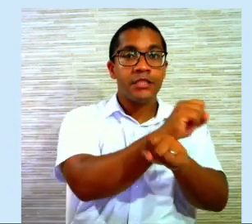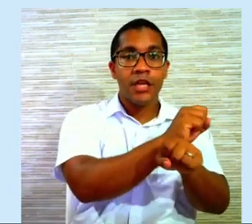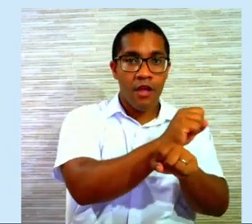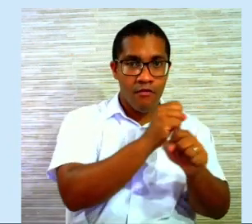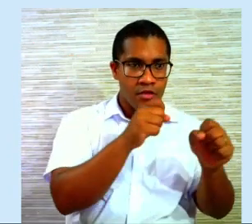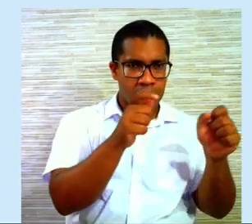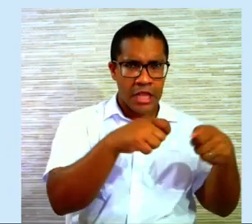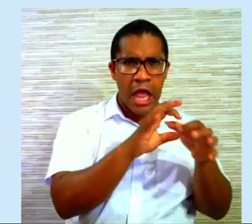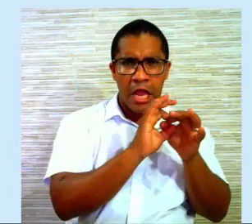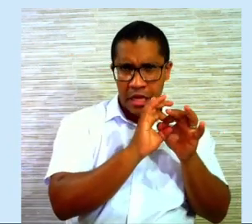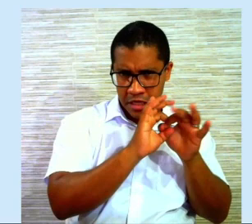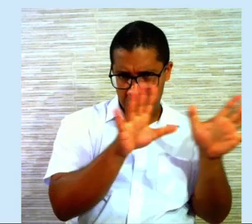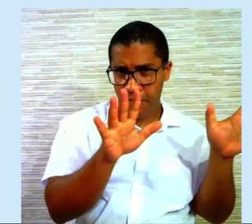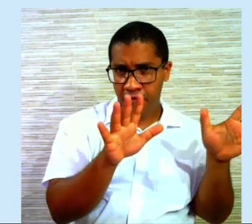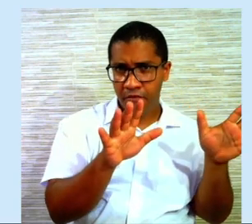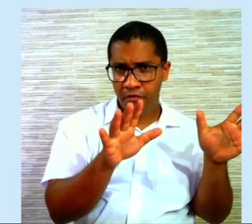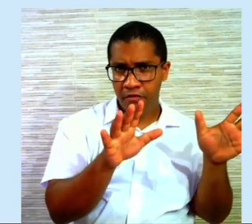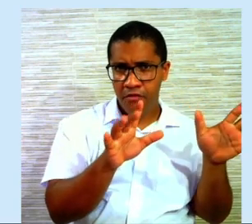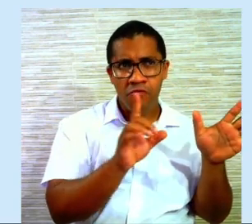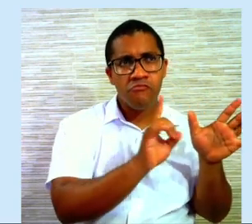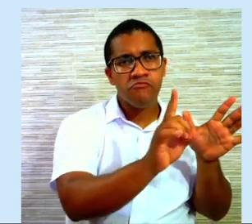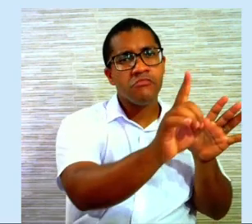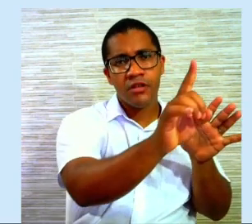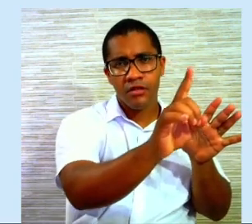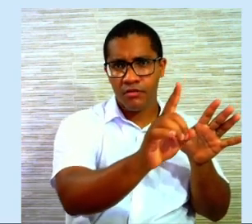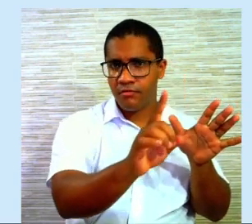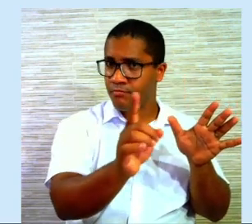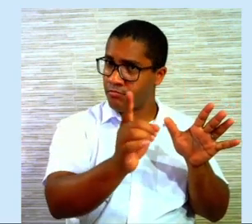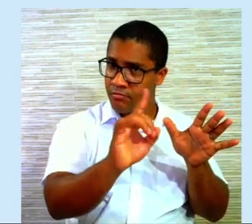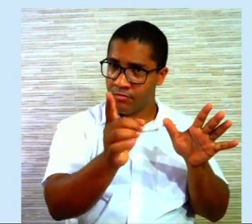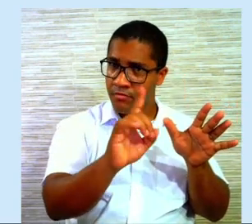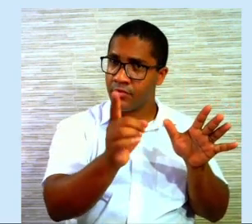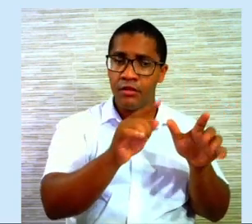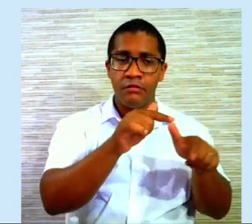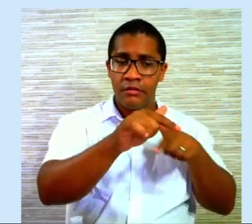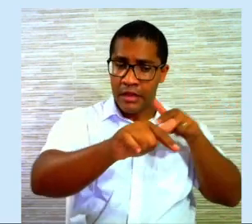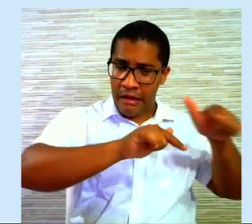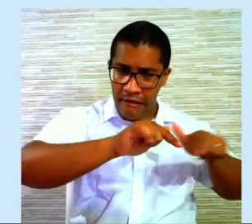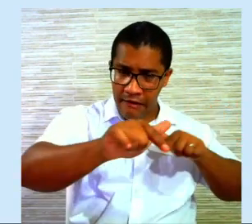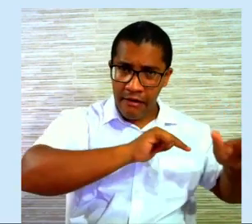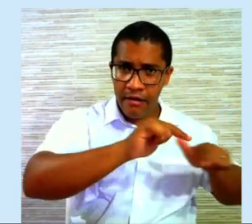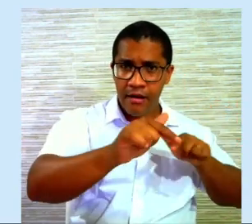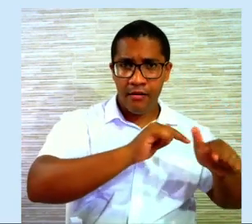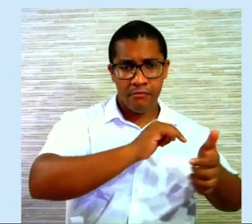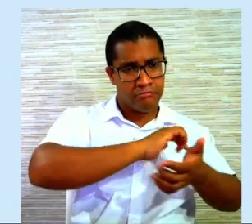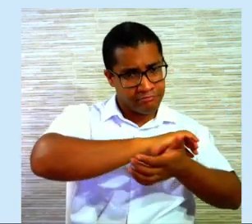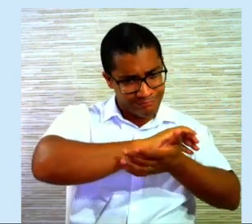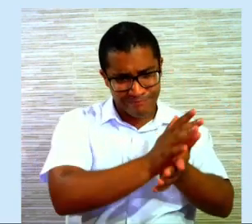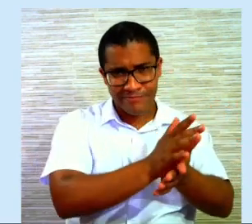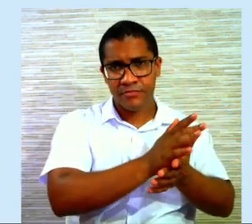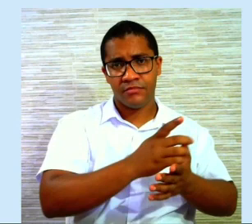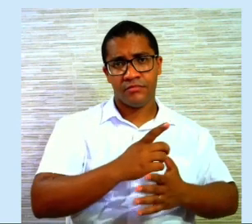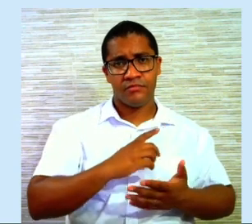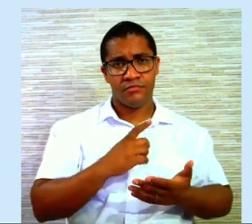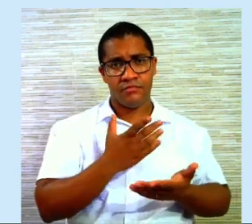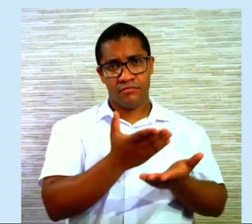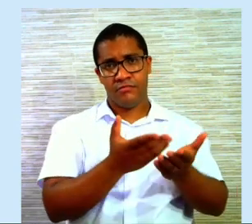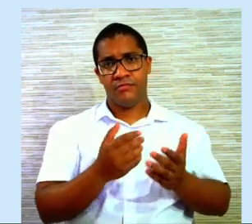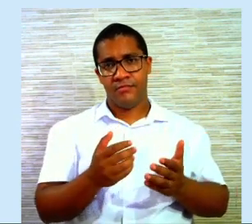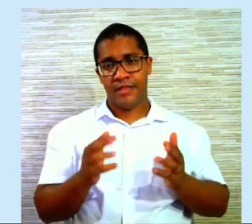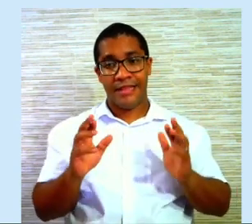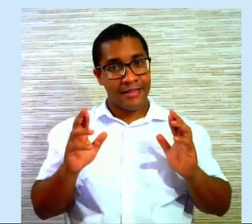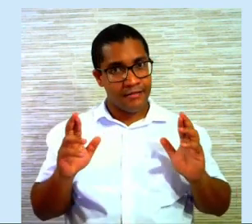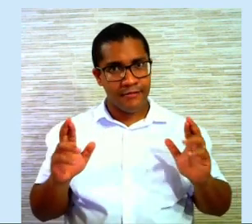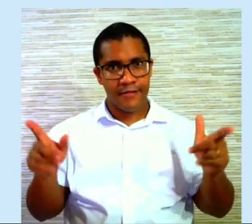aprisionamento da minha liberdade e a exploração da minha força de trabalho. Algo totalmente diferente. Então é